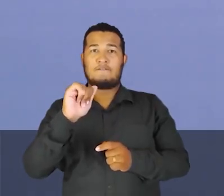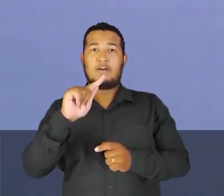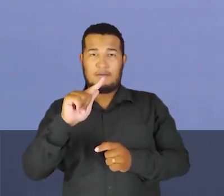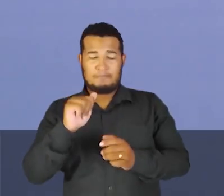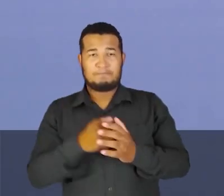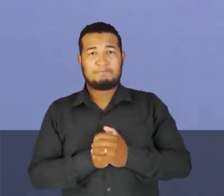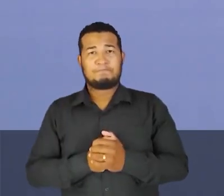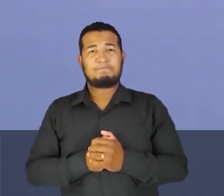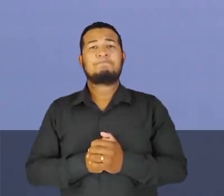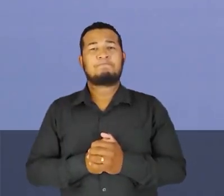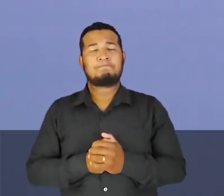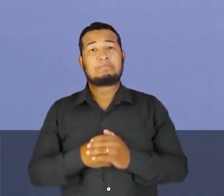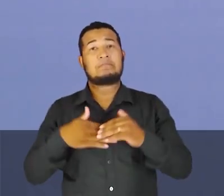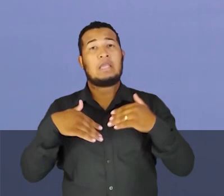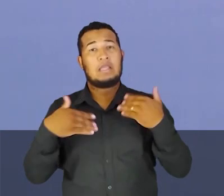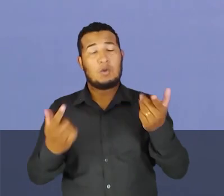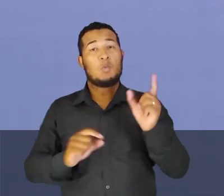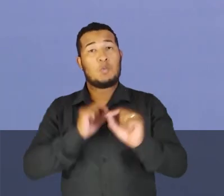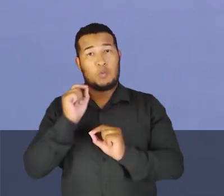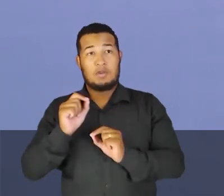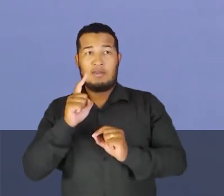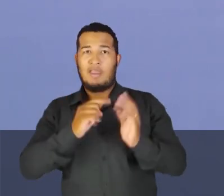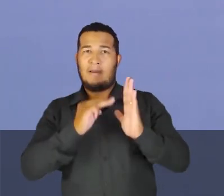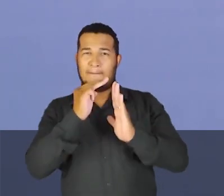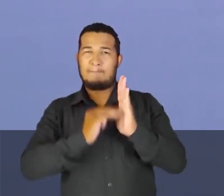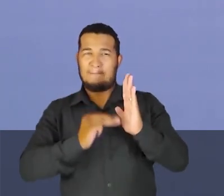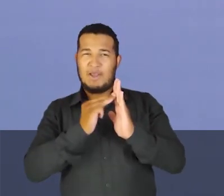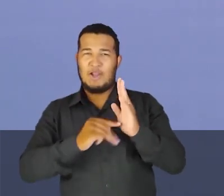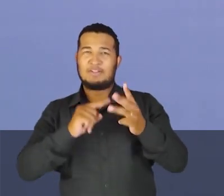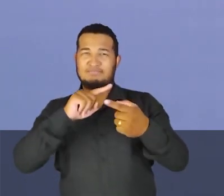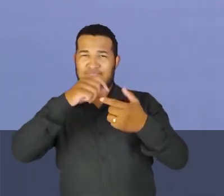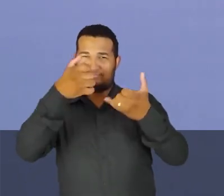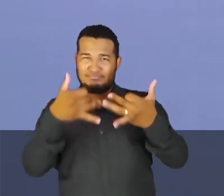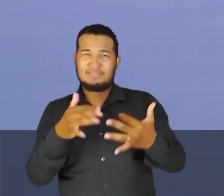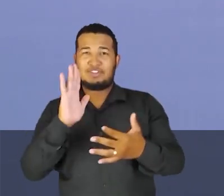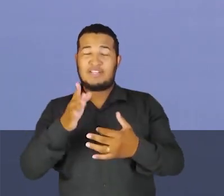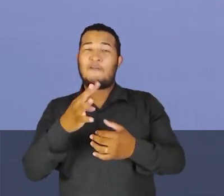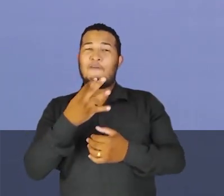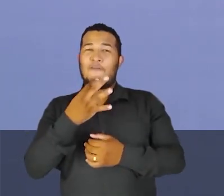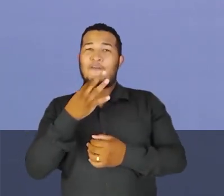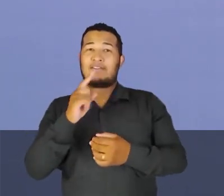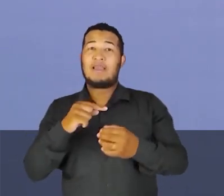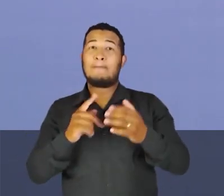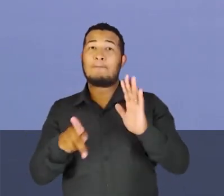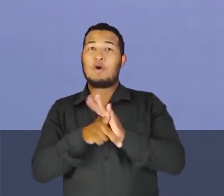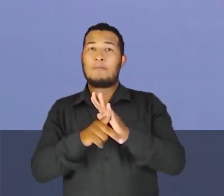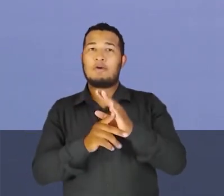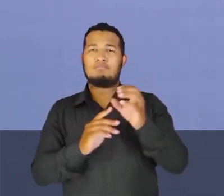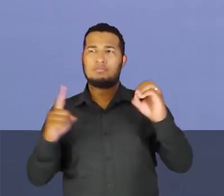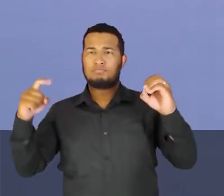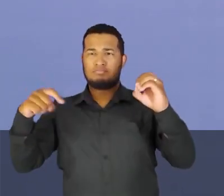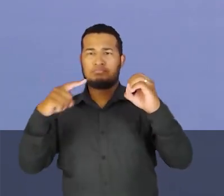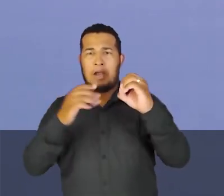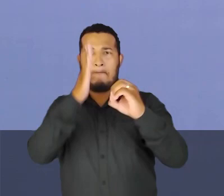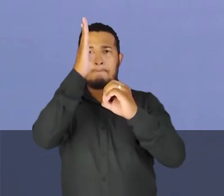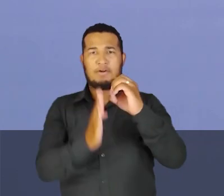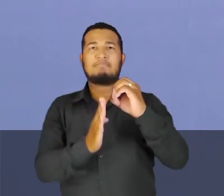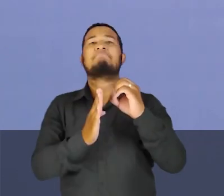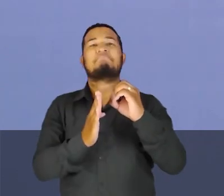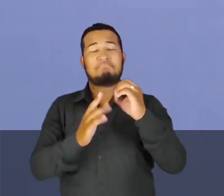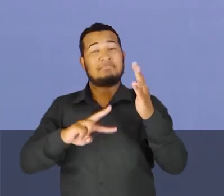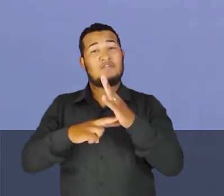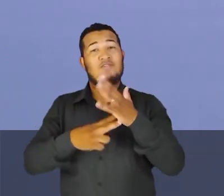Volta para cá. Então é o seguinte, esses métodos aí, como eu disse, os métodos conhecidos como métodos de barreira, eles vão criar um